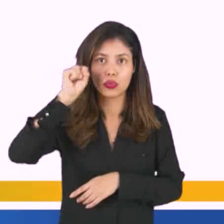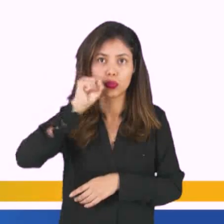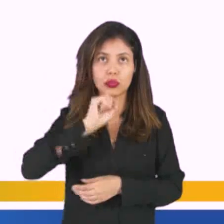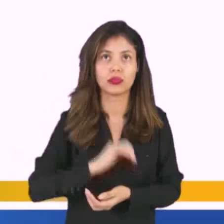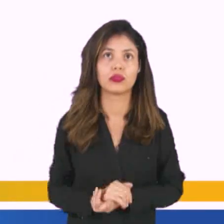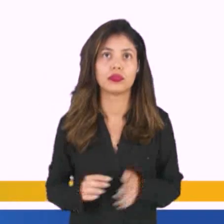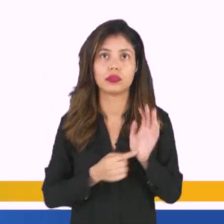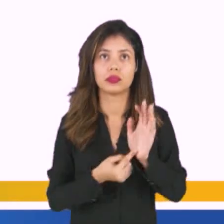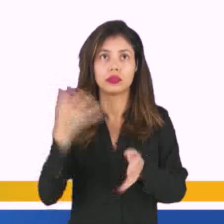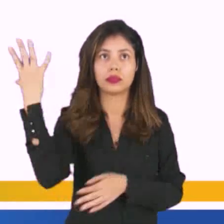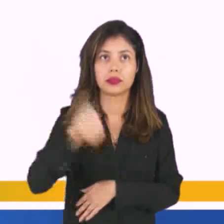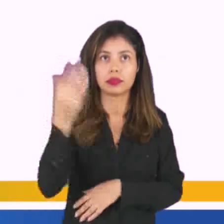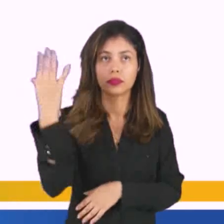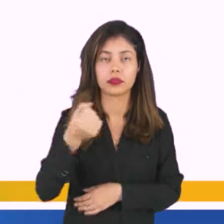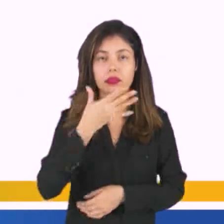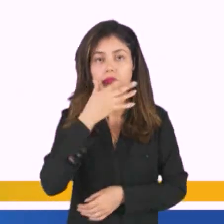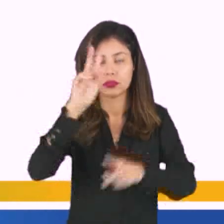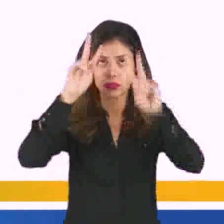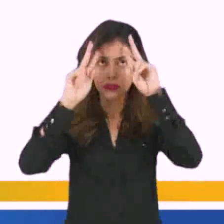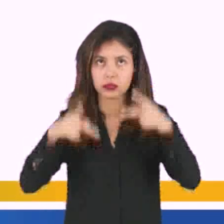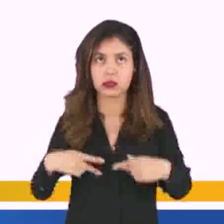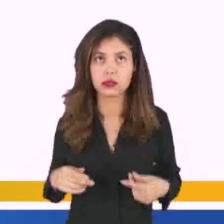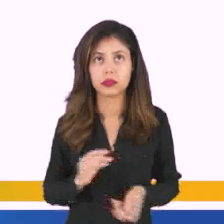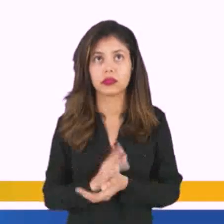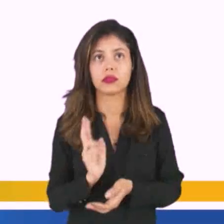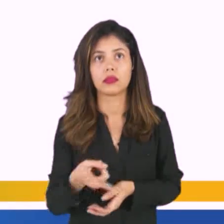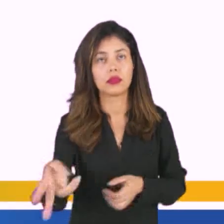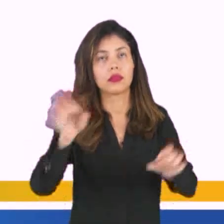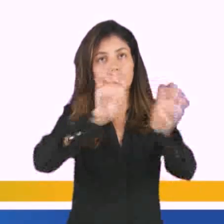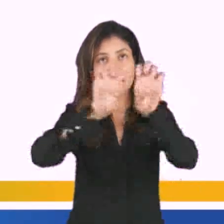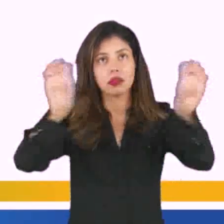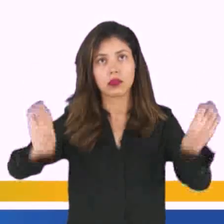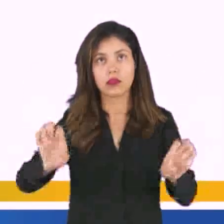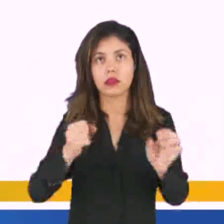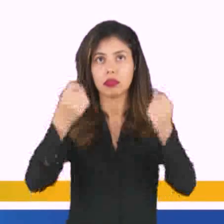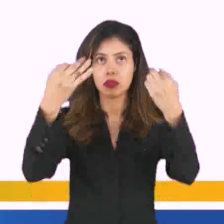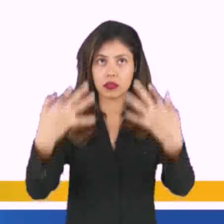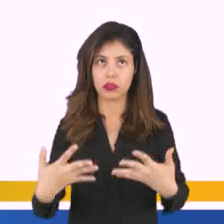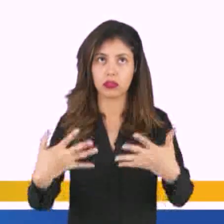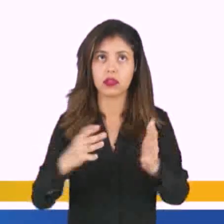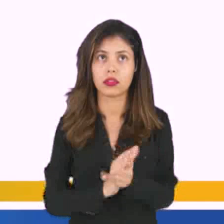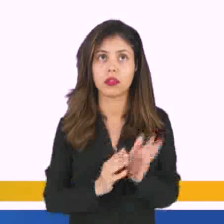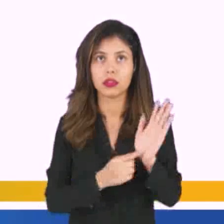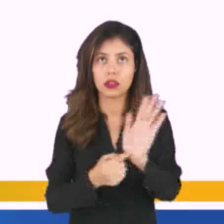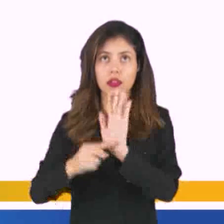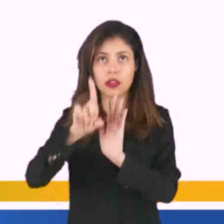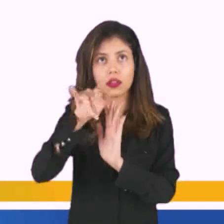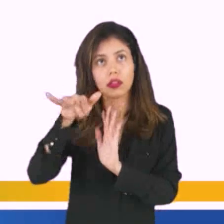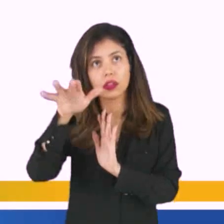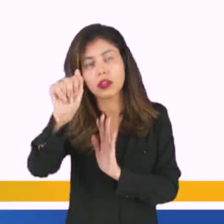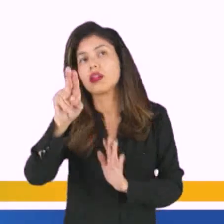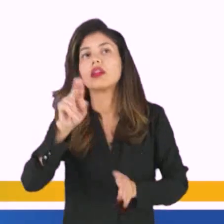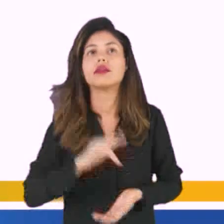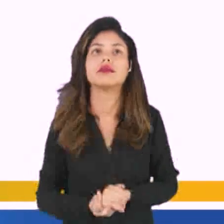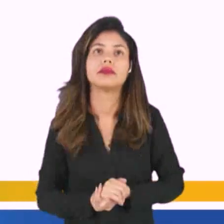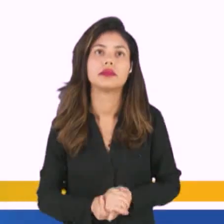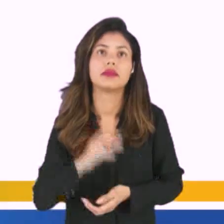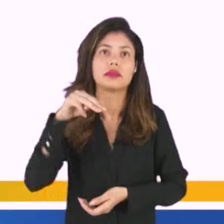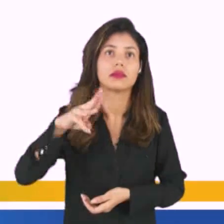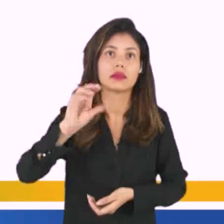humano, respectivamente, né? As estruturas simplificadas na fórmula linear